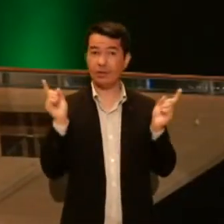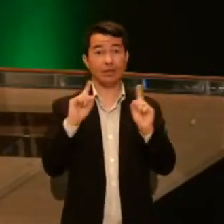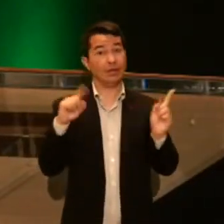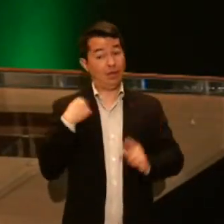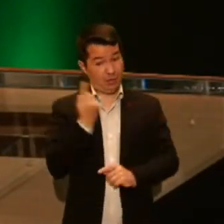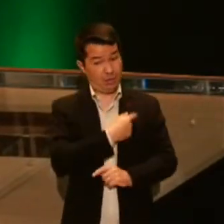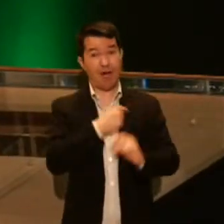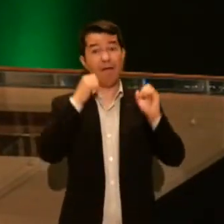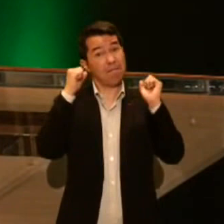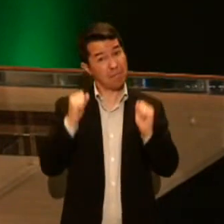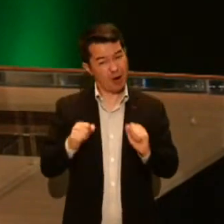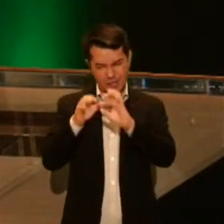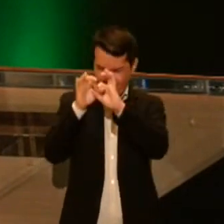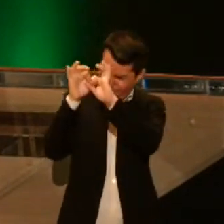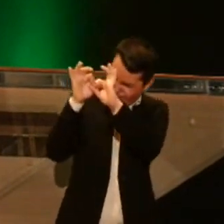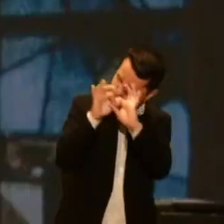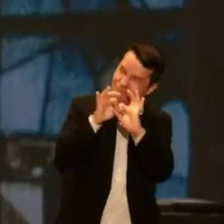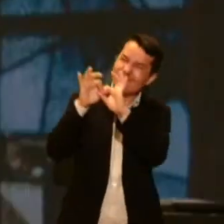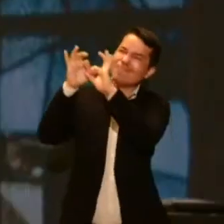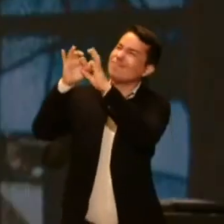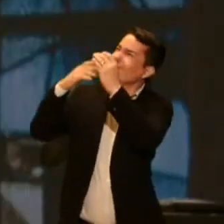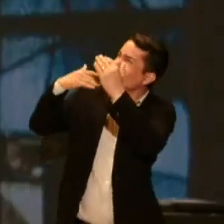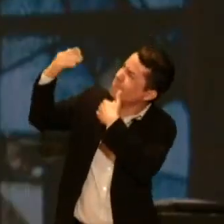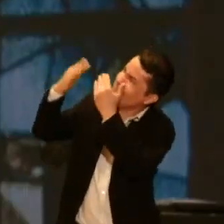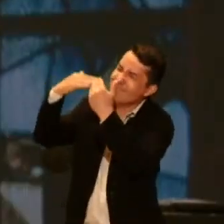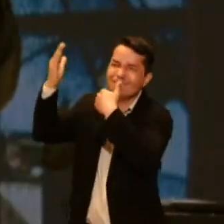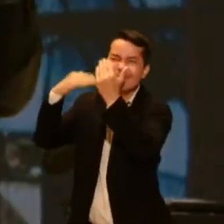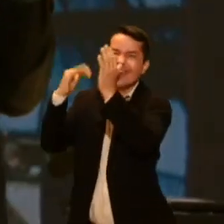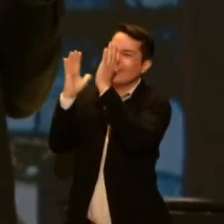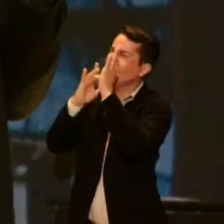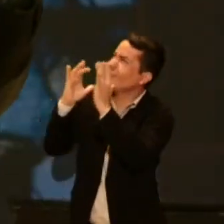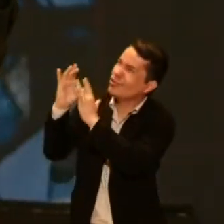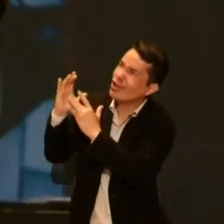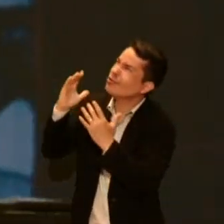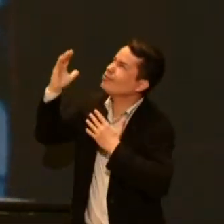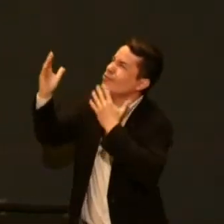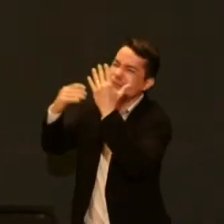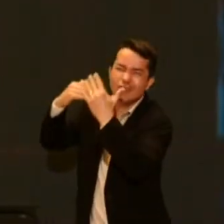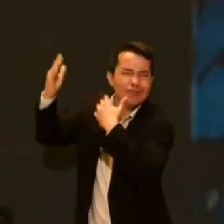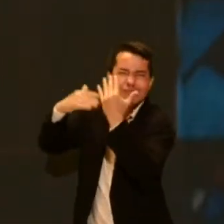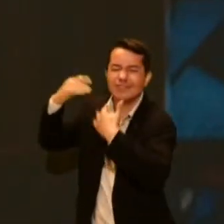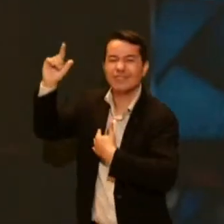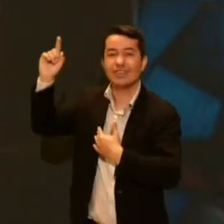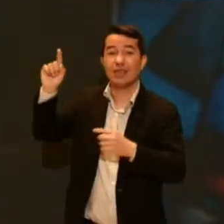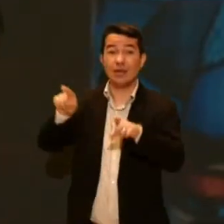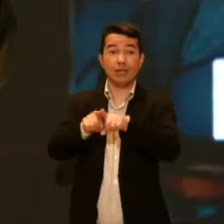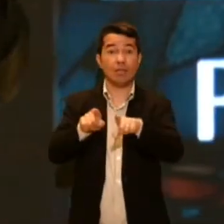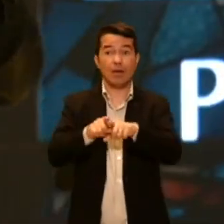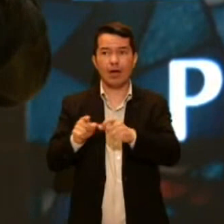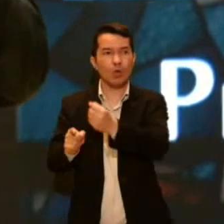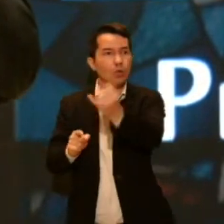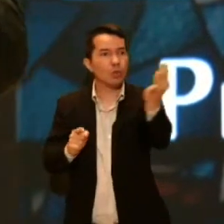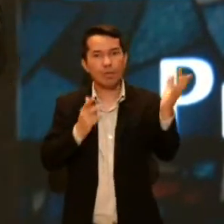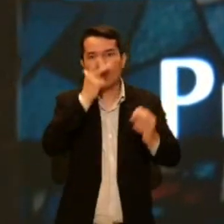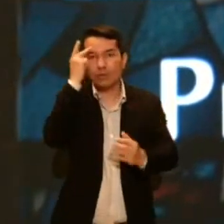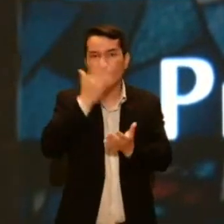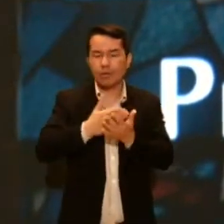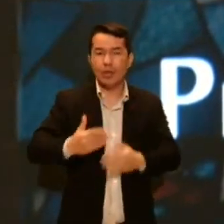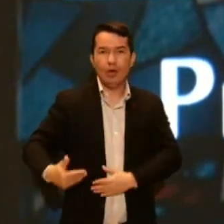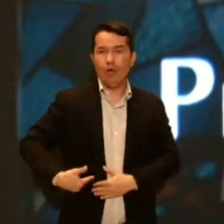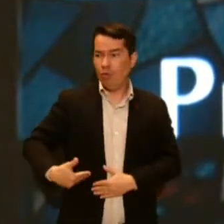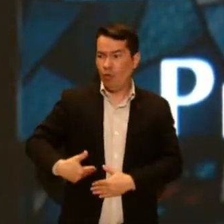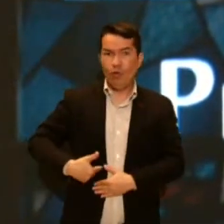Jesus, o nosso Salvador. E mais, a fome de Deus tem crescido nessa terra. No mês